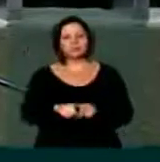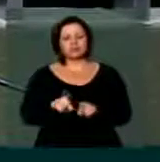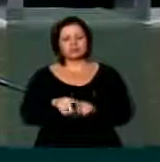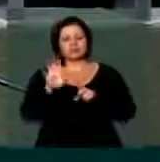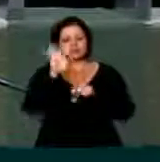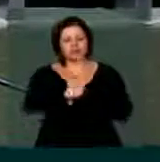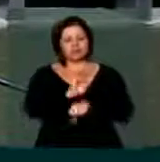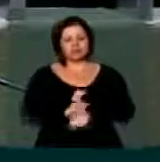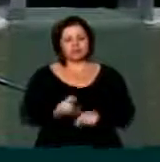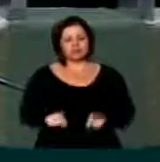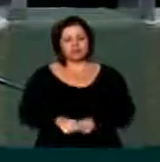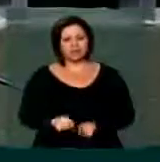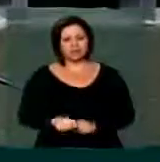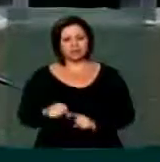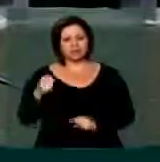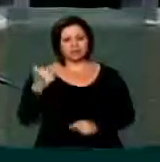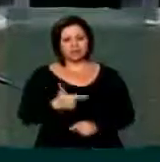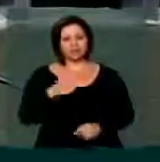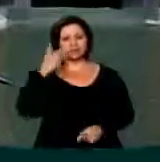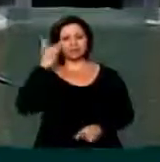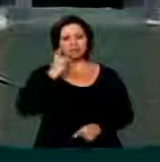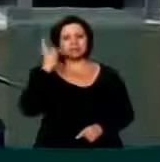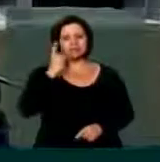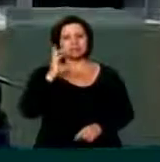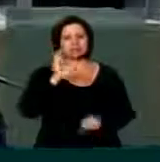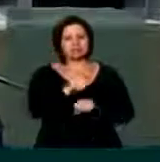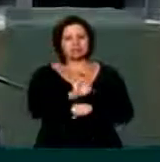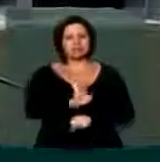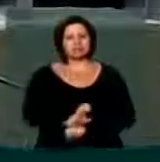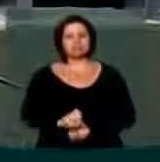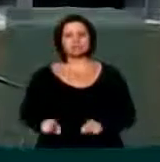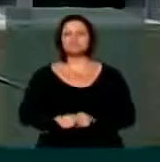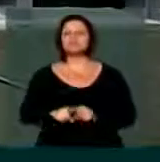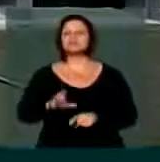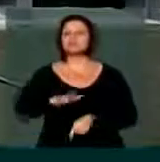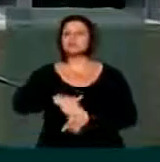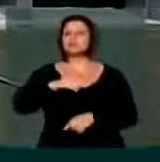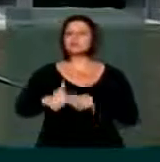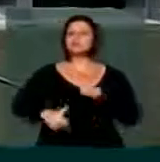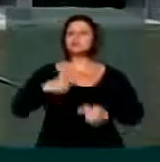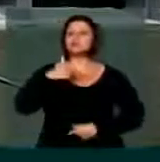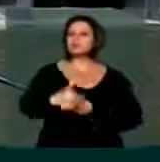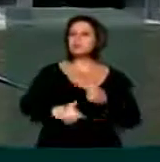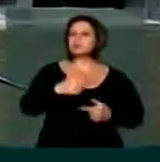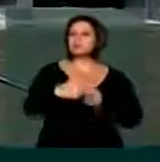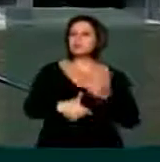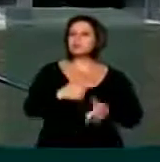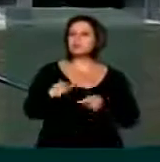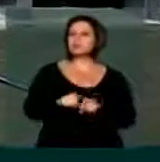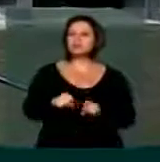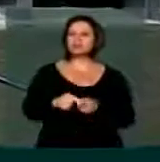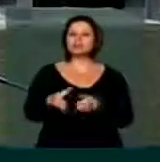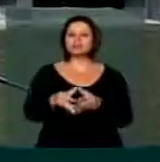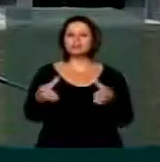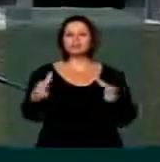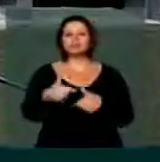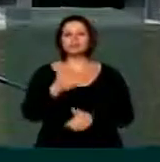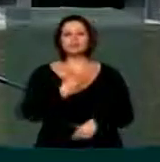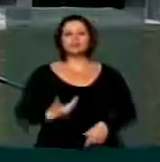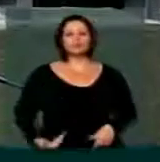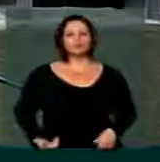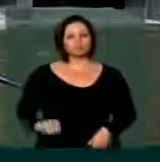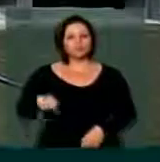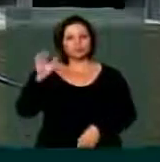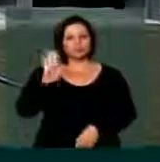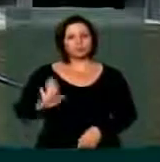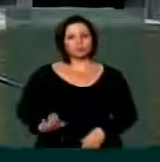estadual, foram para 12 deputados estaduais e certamente o desempenho dos nossos candidatos a